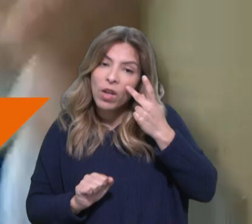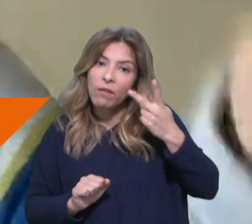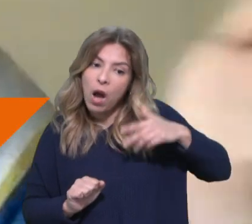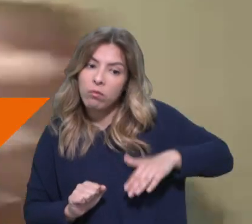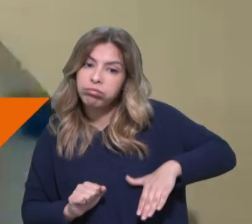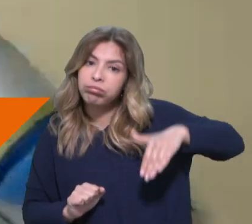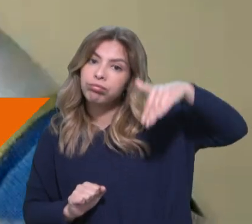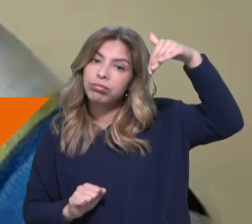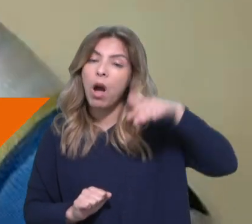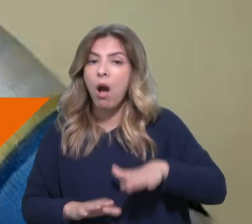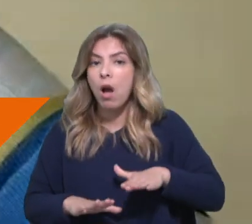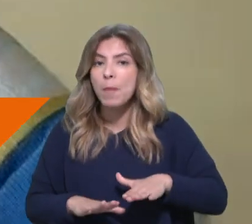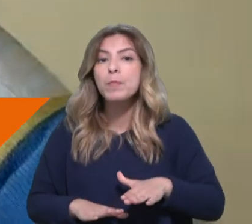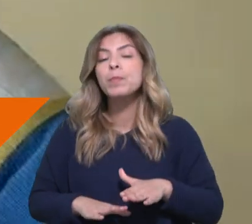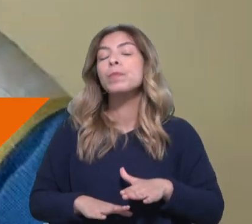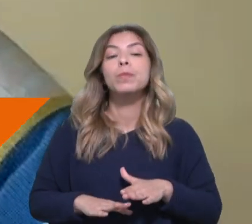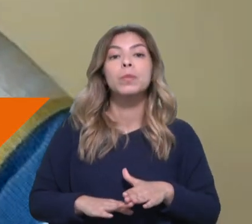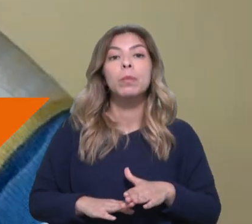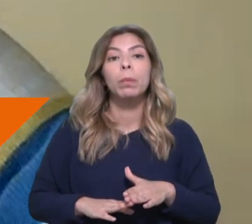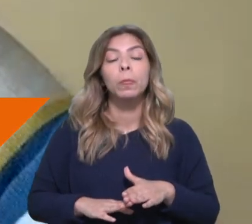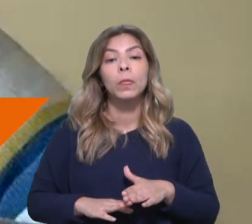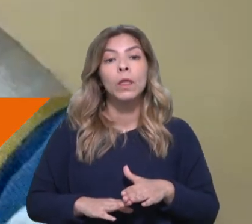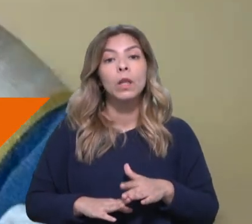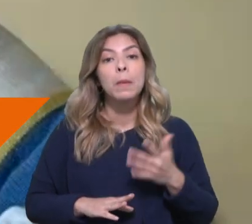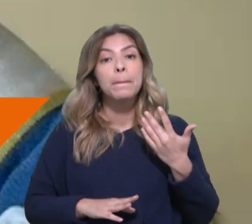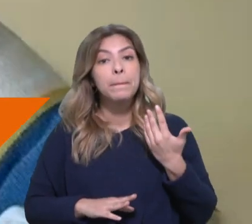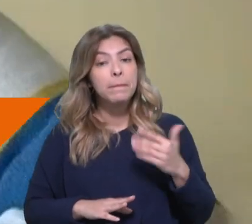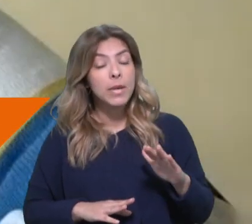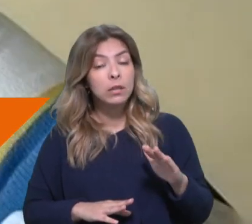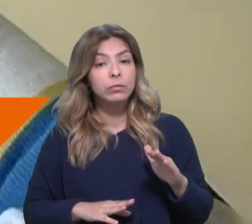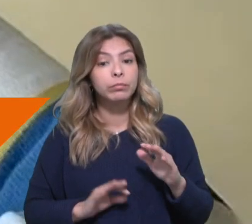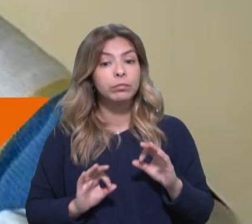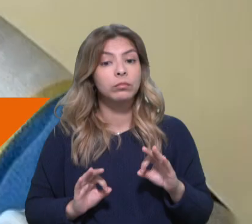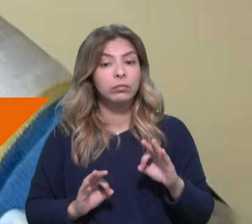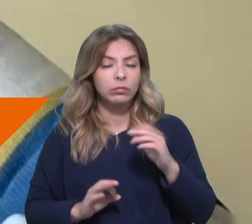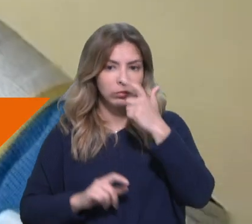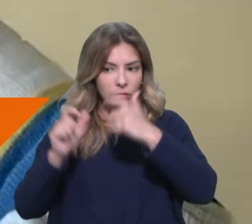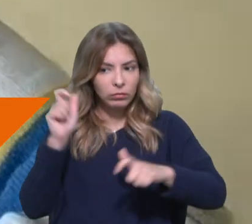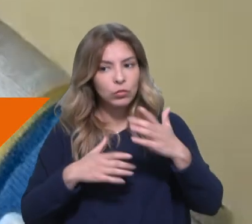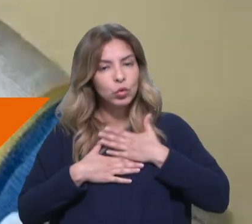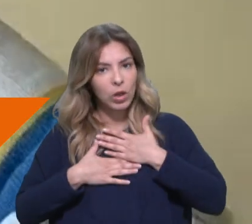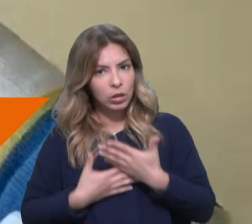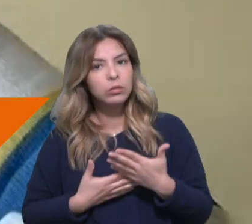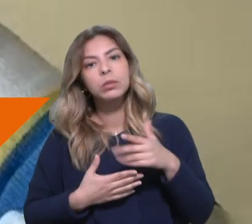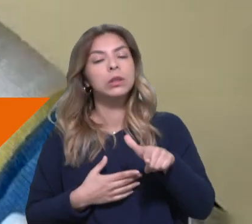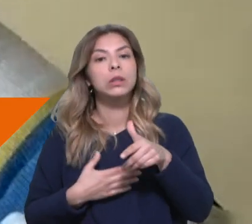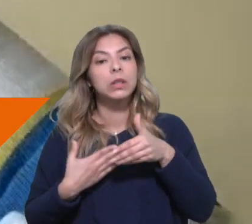fora, queremos sempre abrir o nosso território a todos, mas os voluntários que participam na Semana Santa e que criam a Semana